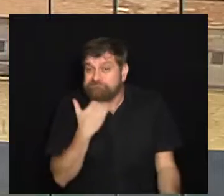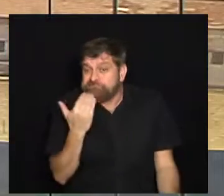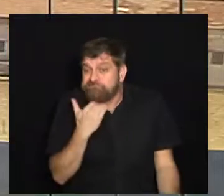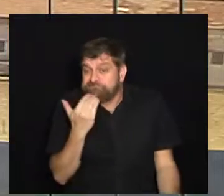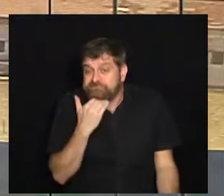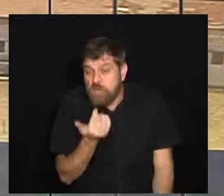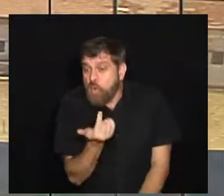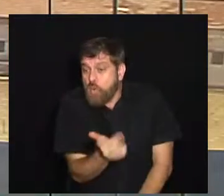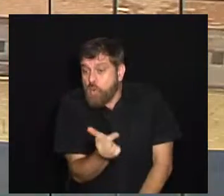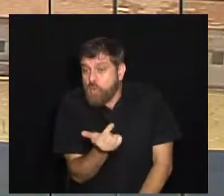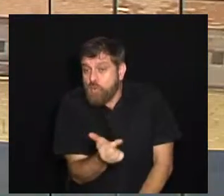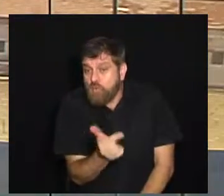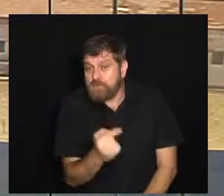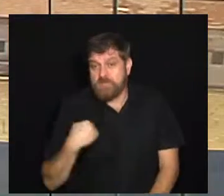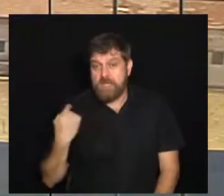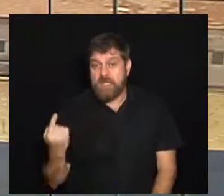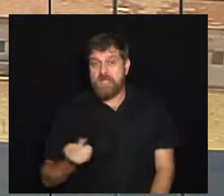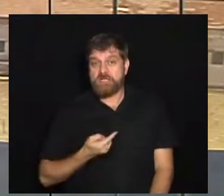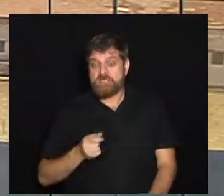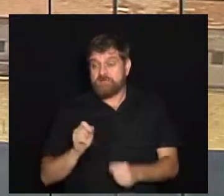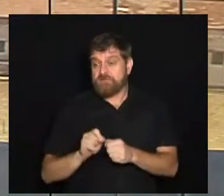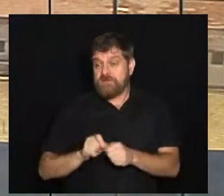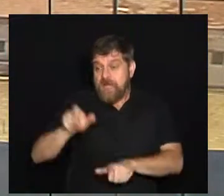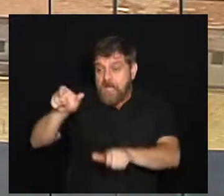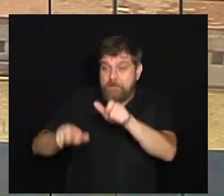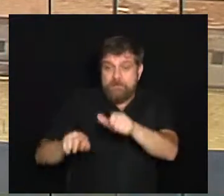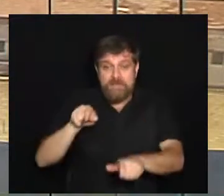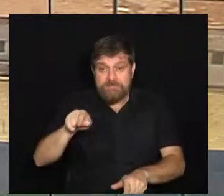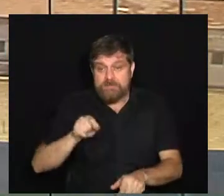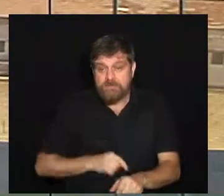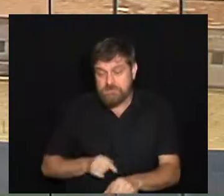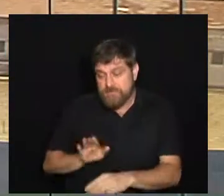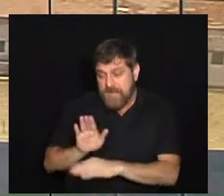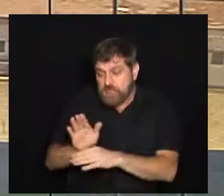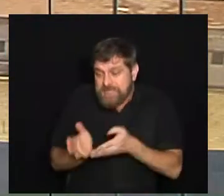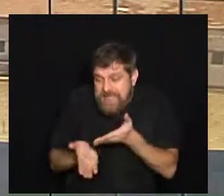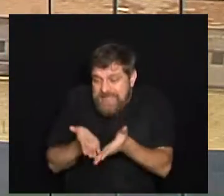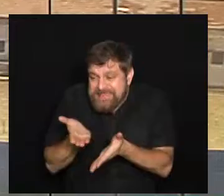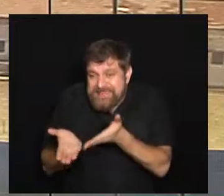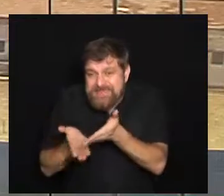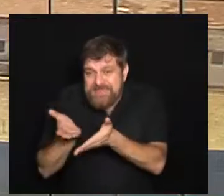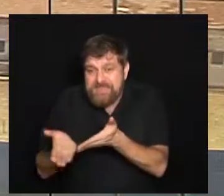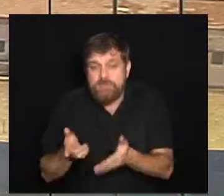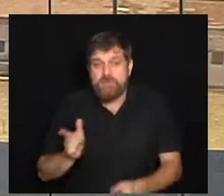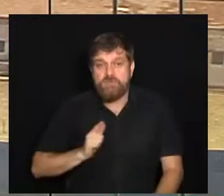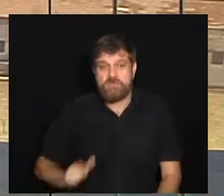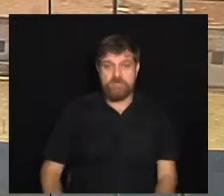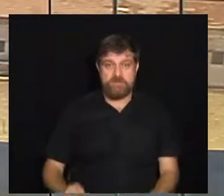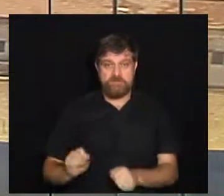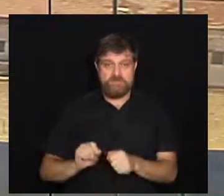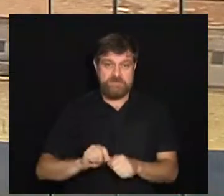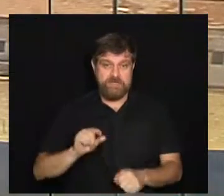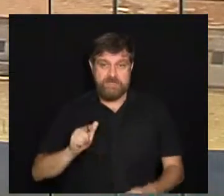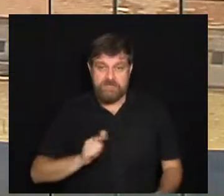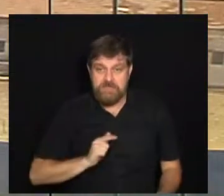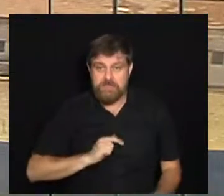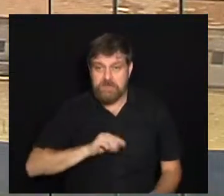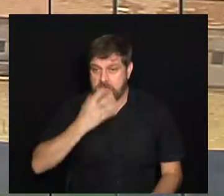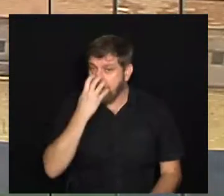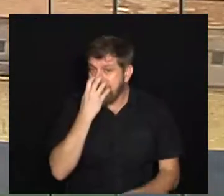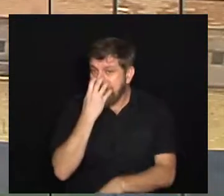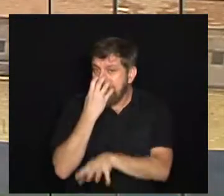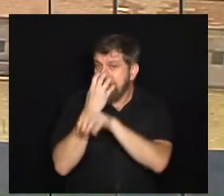é um problema achou que nós temos para oferecer para as pessoas em termos de tratamento de saúde o tratamento de suporte que é oferecer